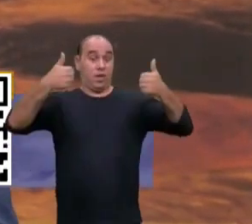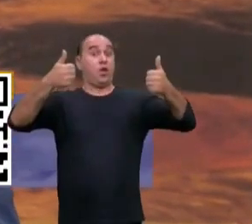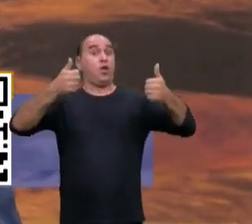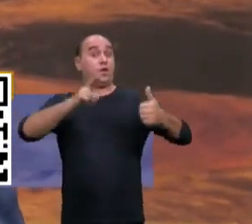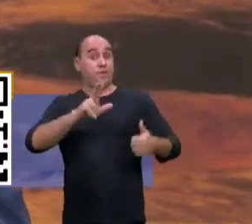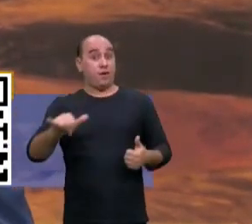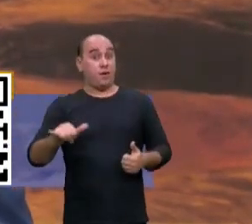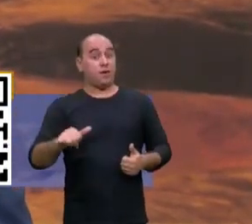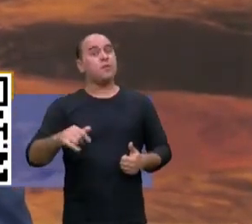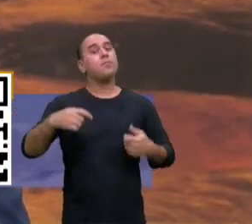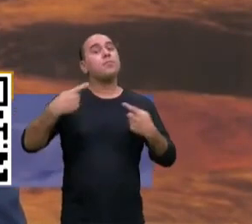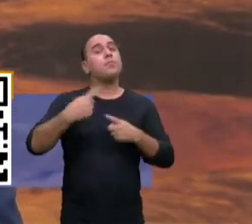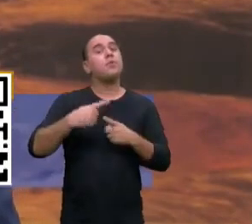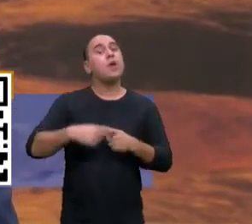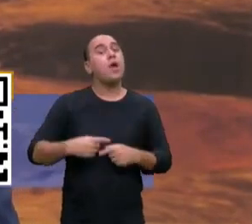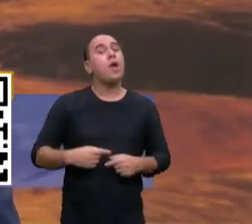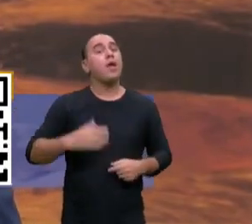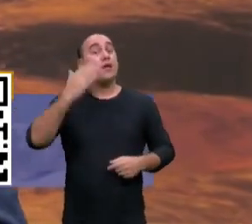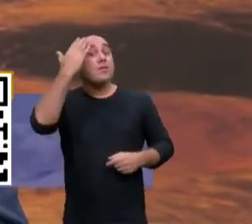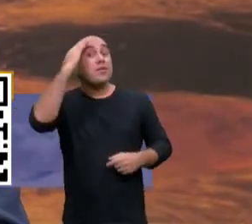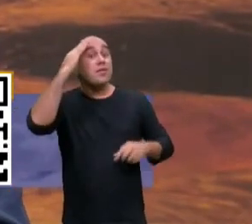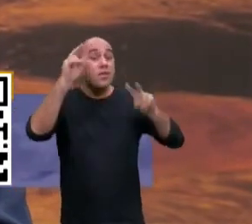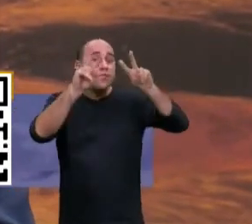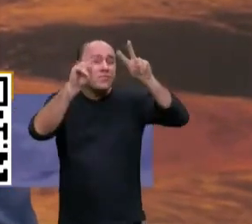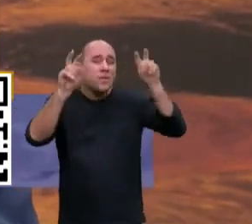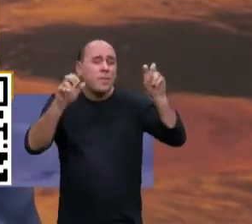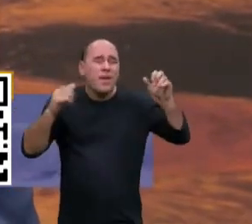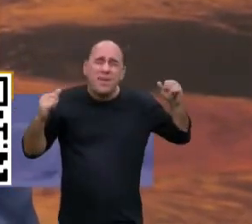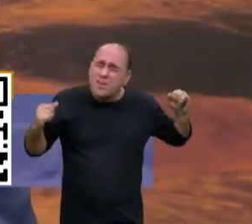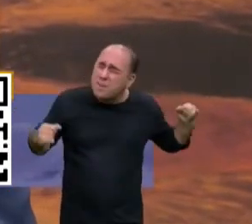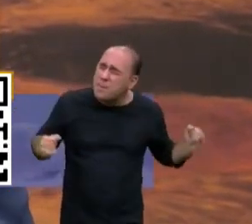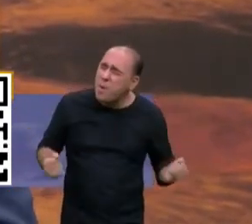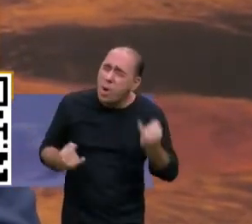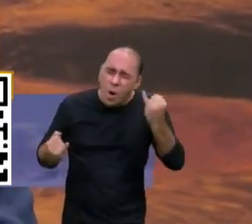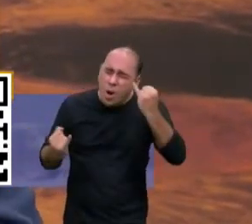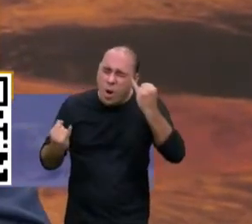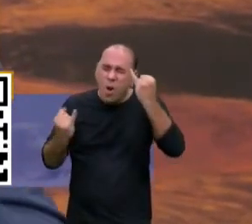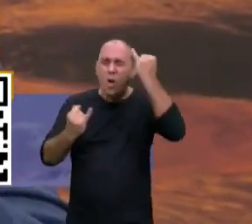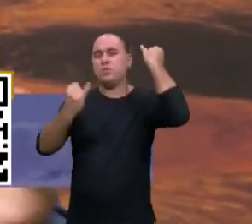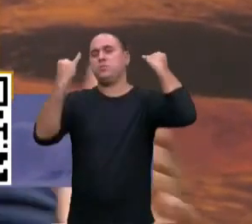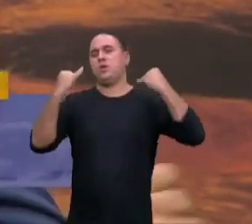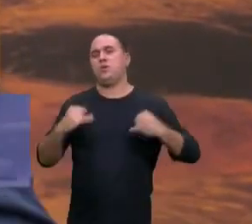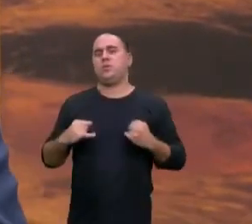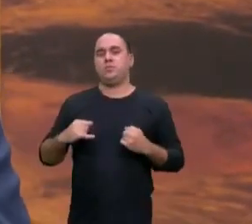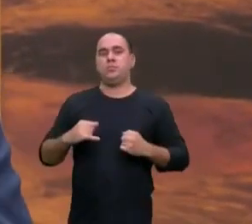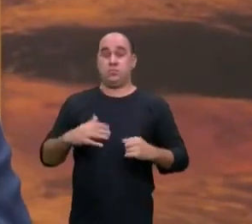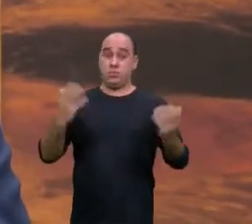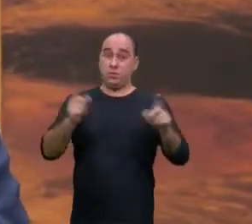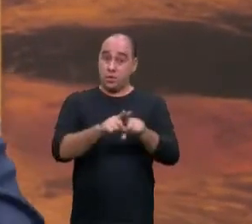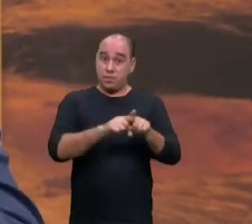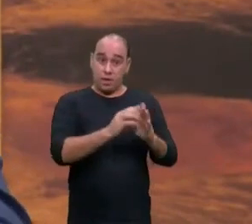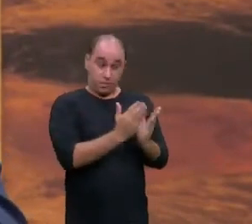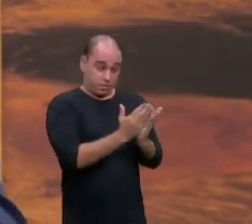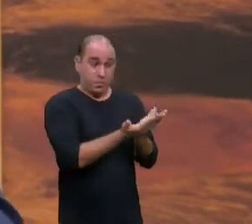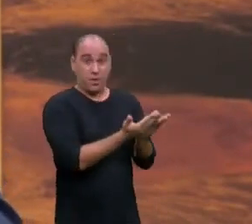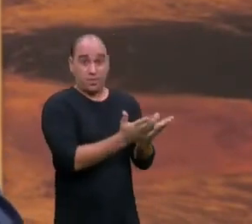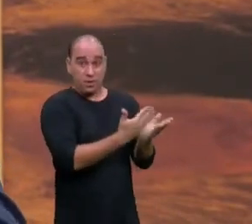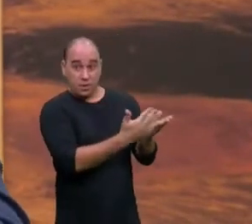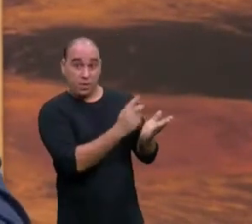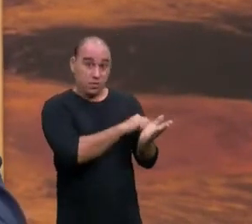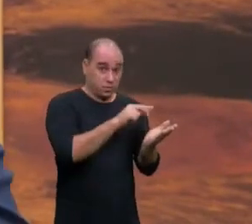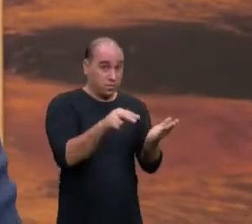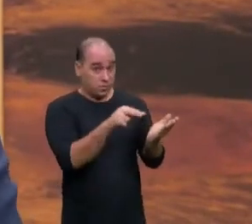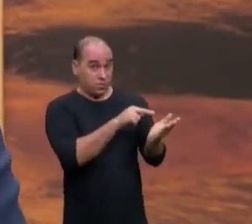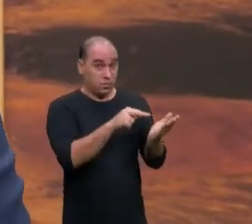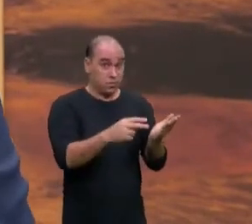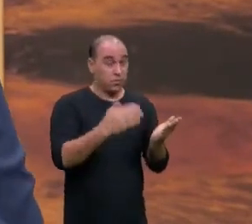vamos hoje entender um tema extremamente importante dentro do Apocalipse e também vamos ver outras partes da Bíblia fique